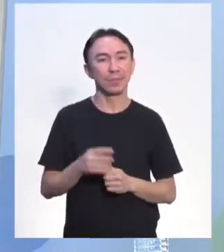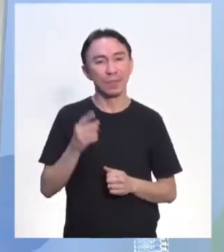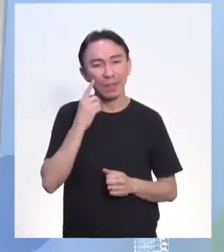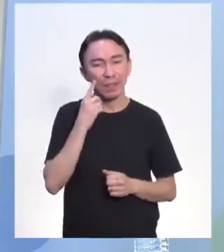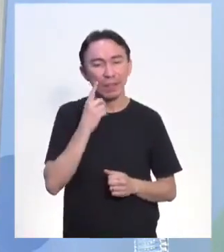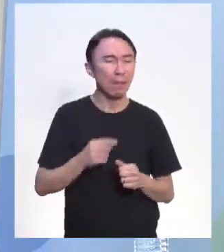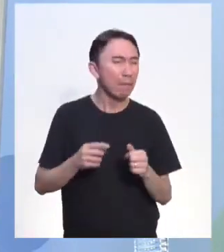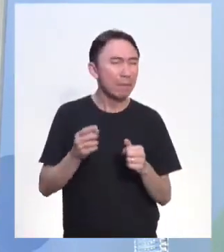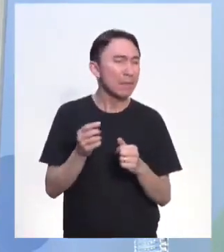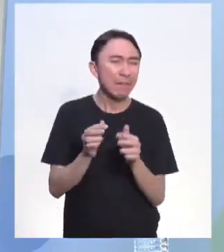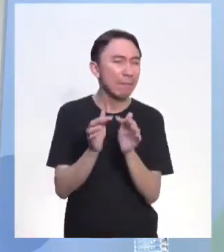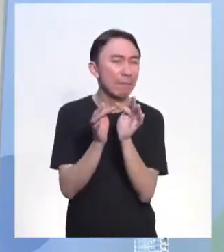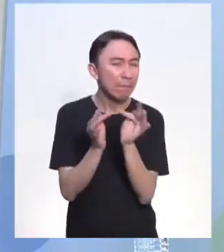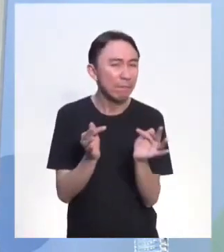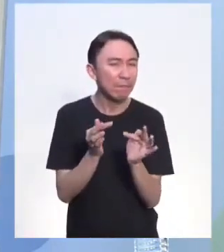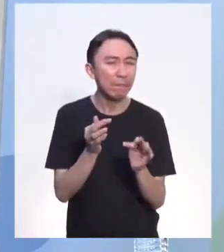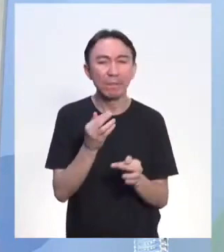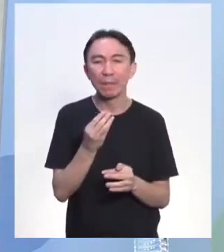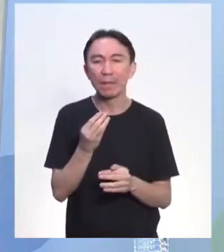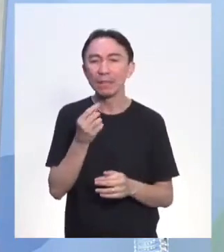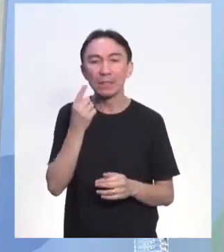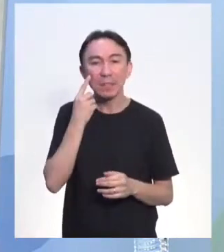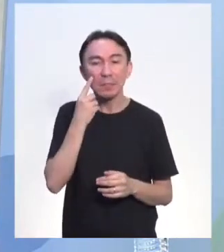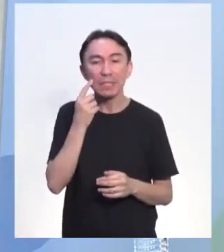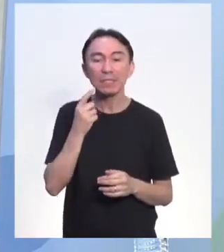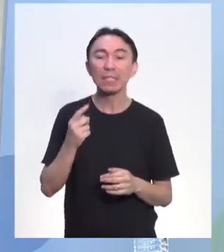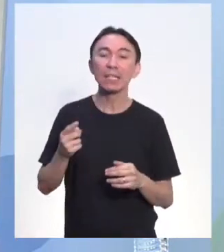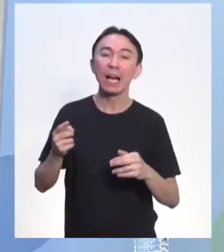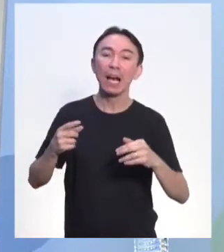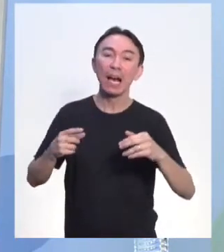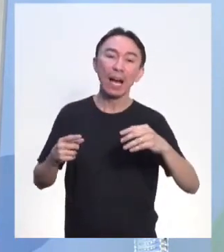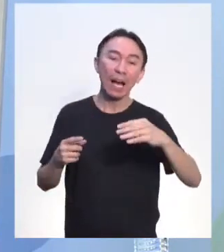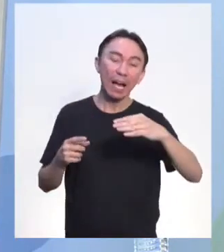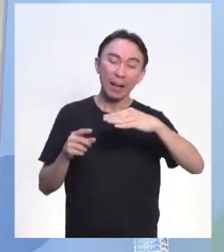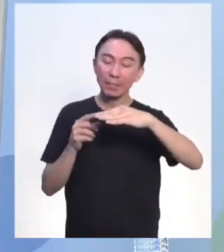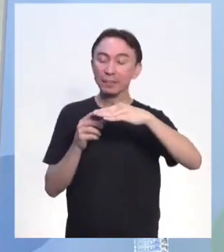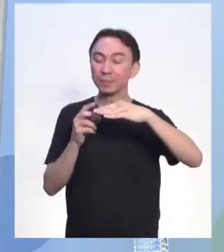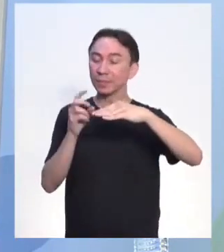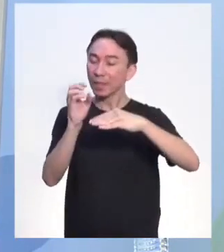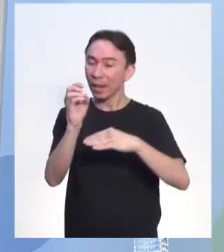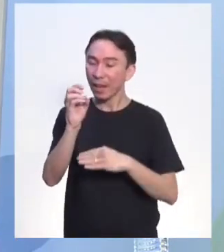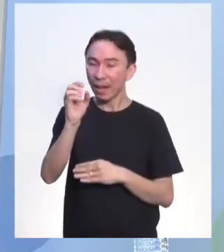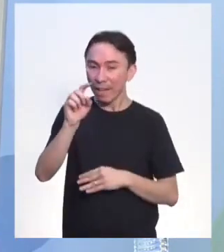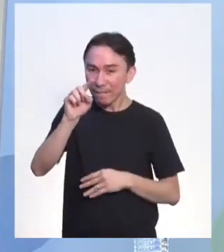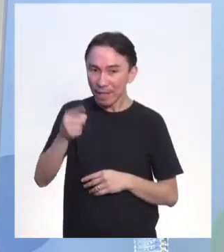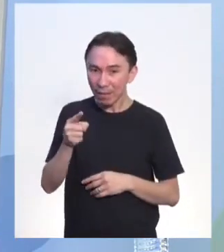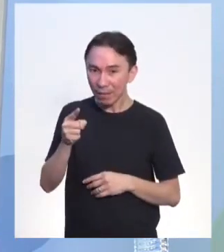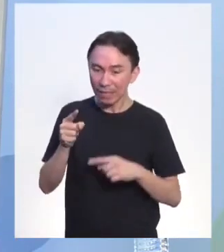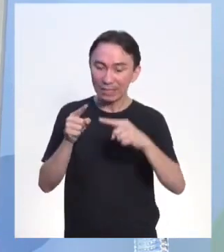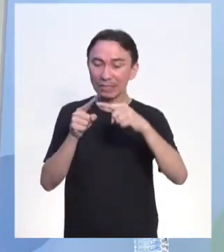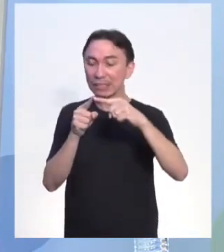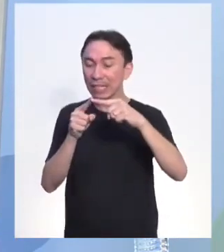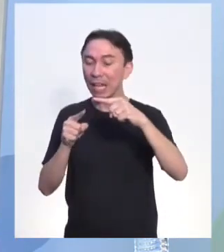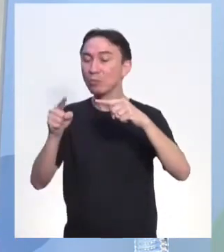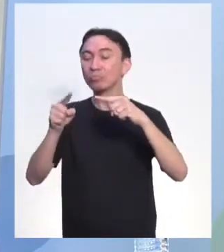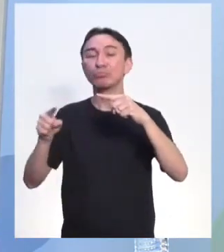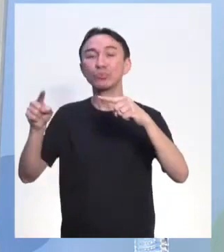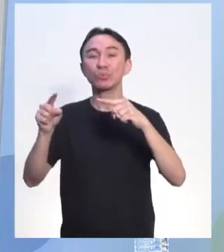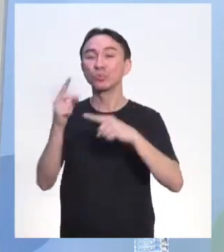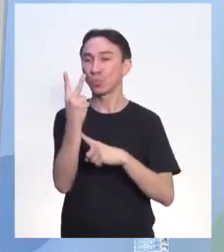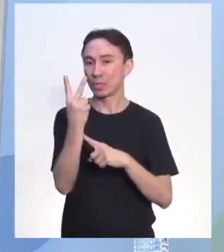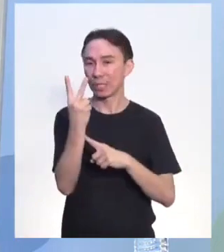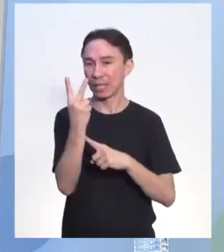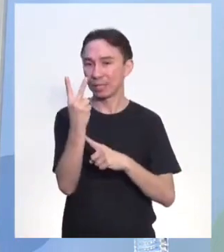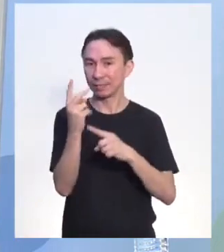mais prático, é você pensar que essa sua vírgula ela vai estar se deslocando duas casas. Porque quando a gente tem dividido por 100, a vírgula se